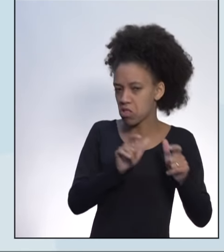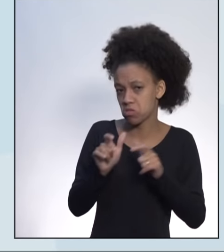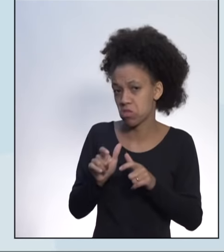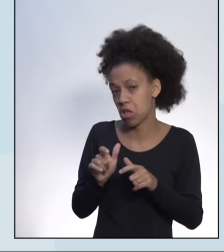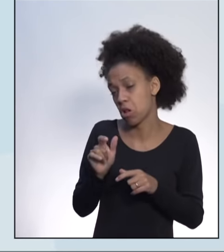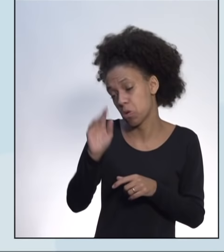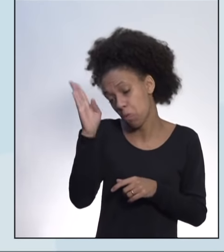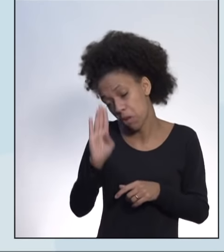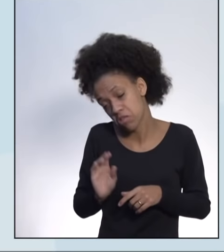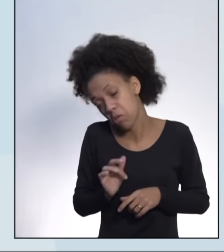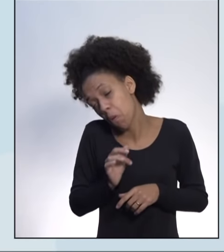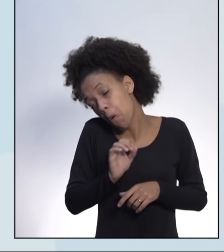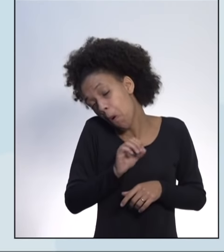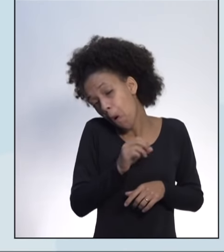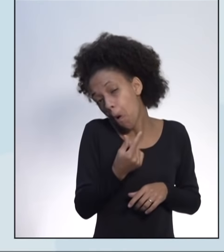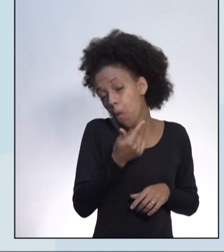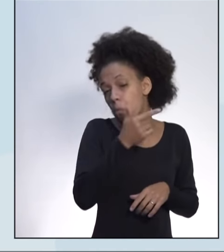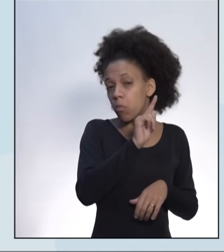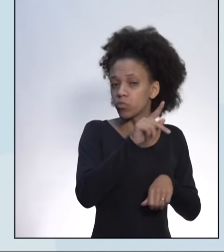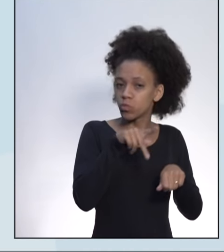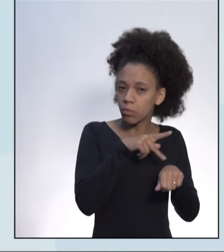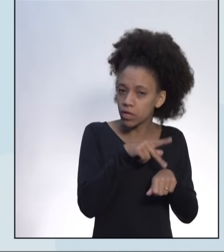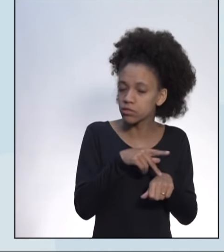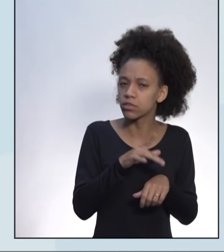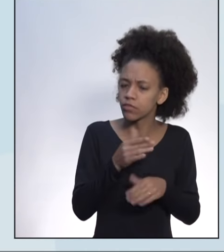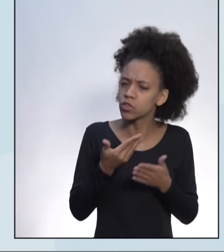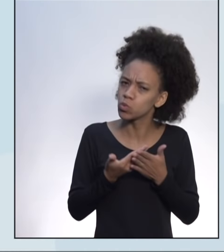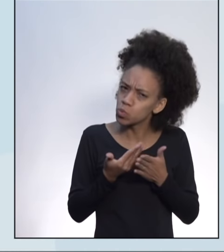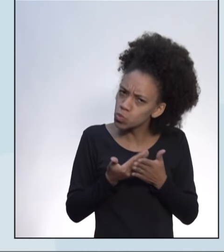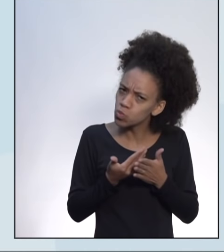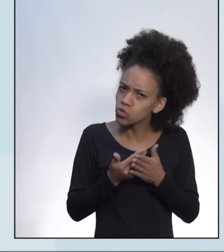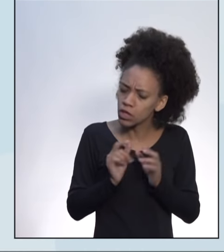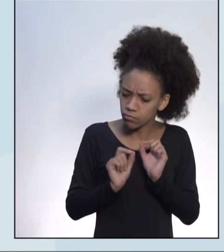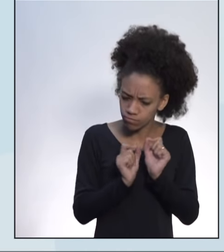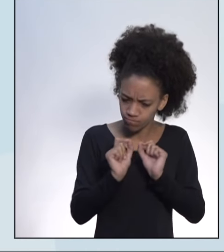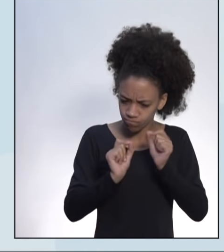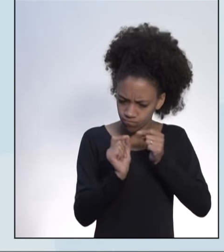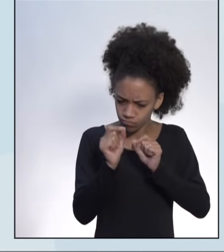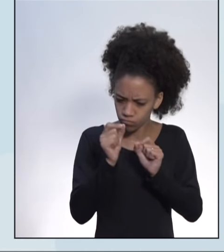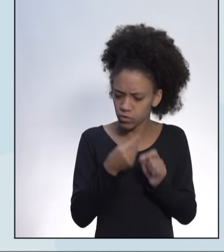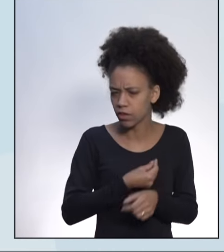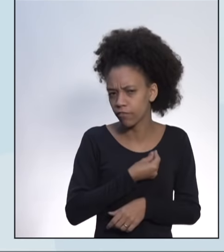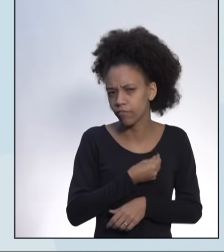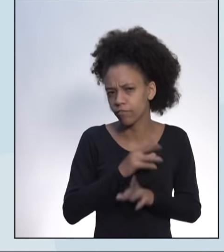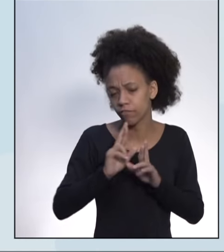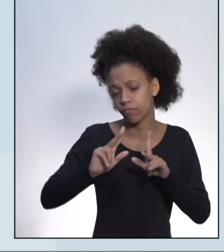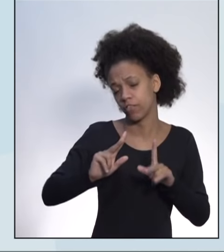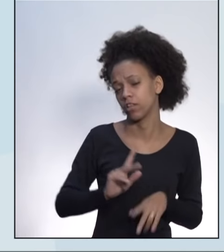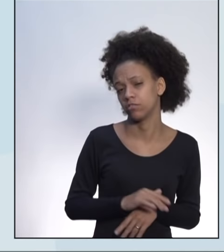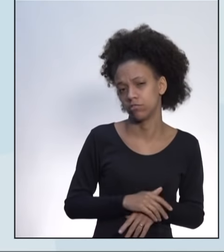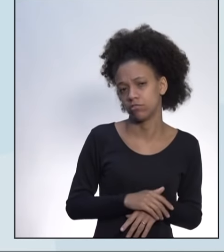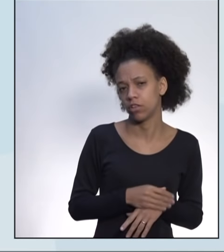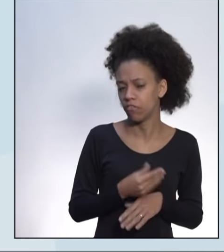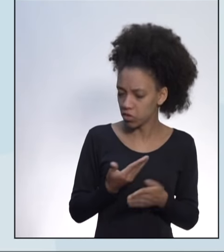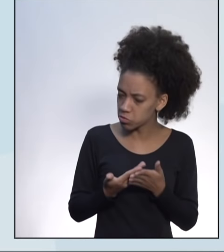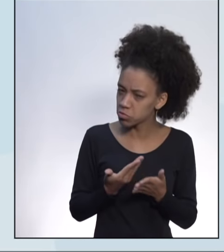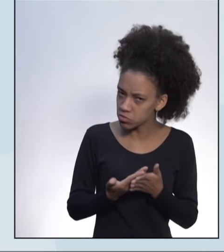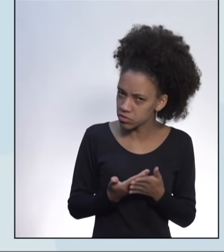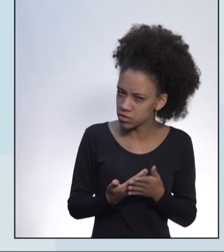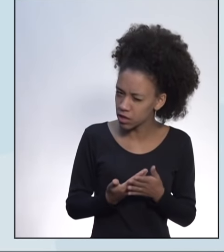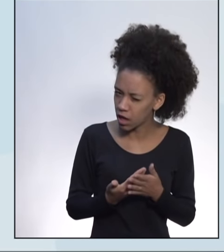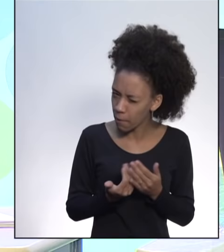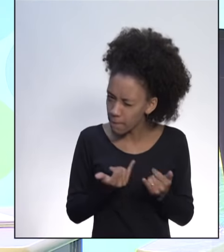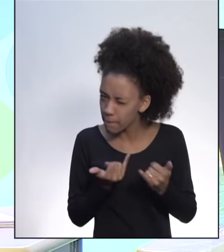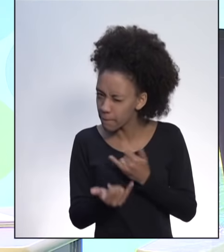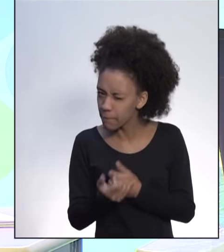brasil e você vai estudar diferentes tipos de habitats essa é uma palavra parecida com